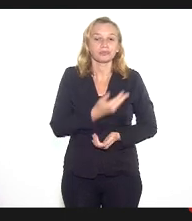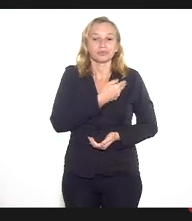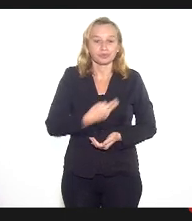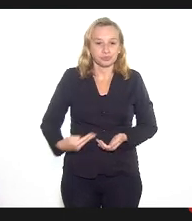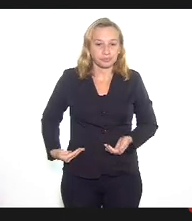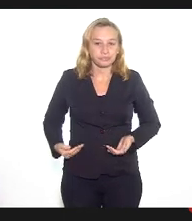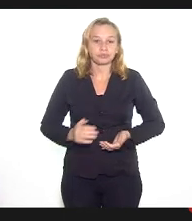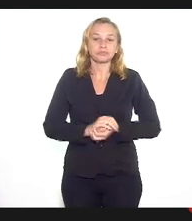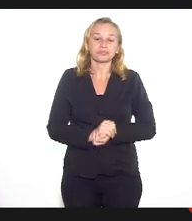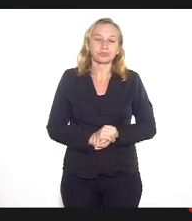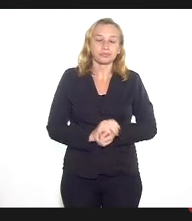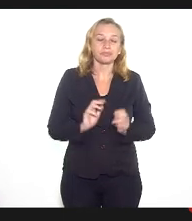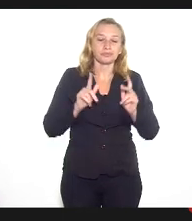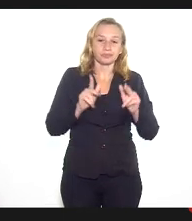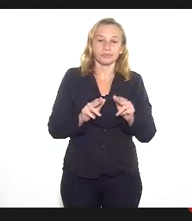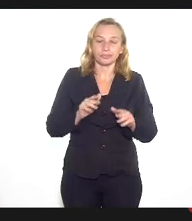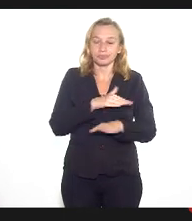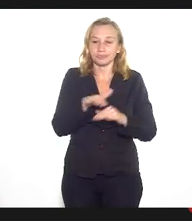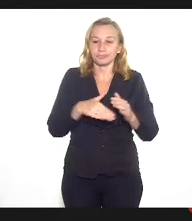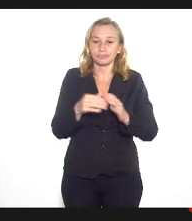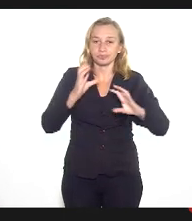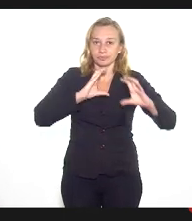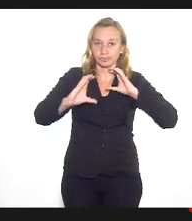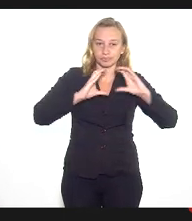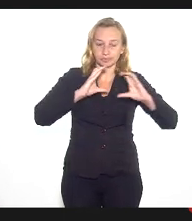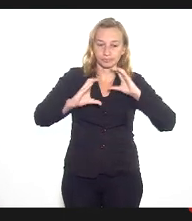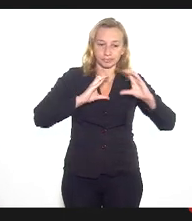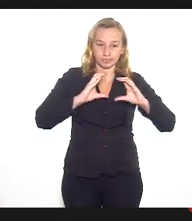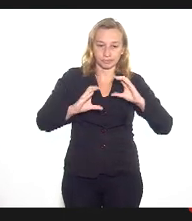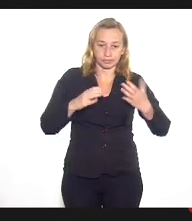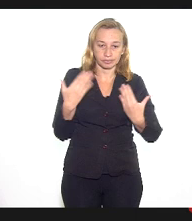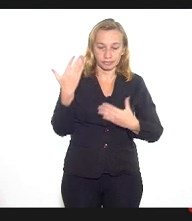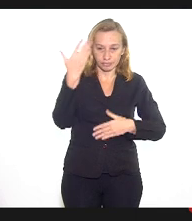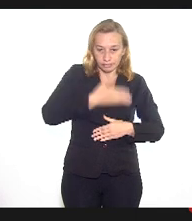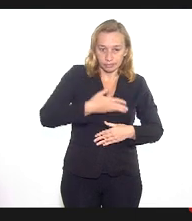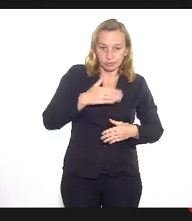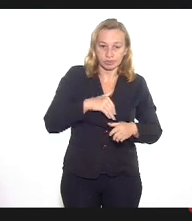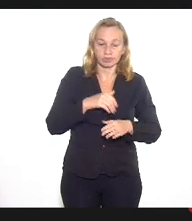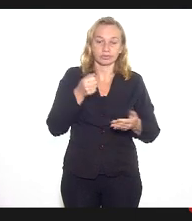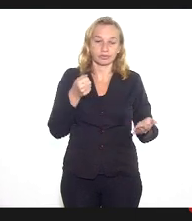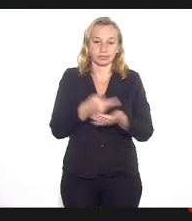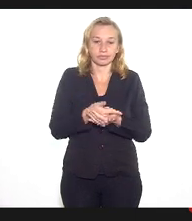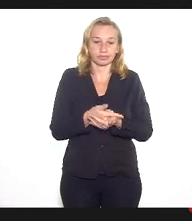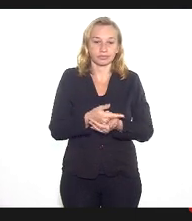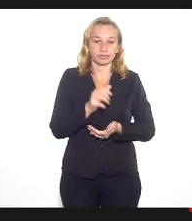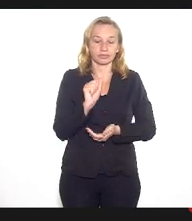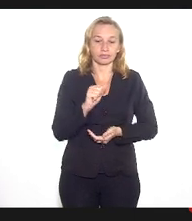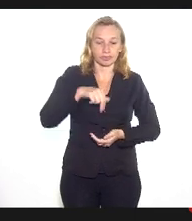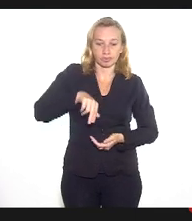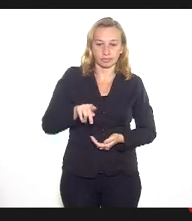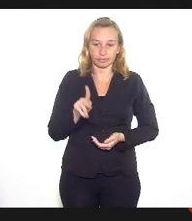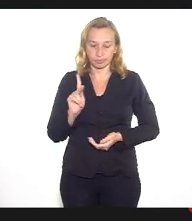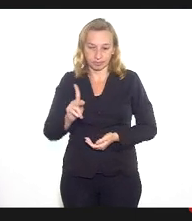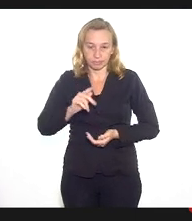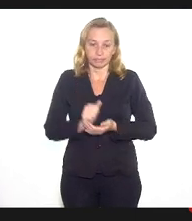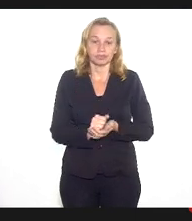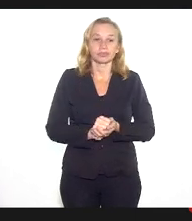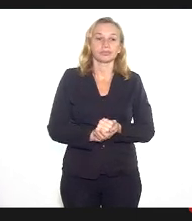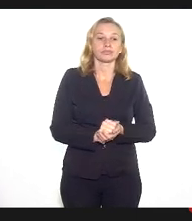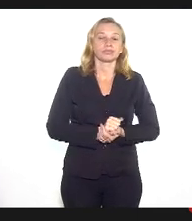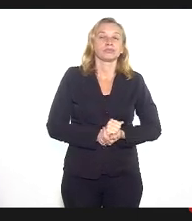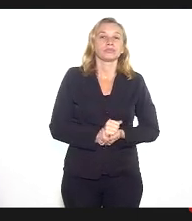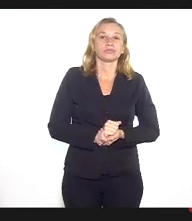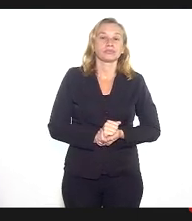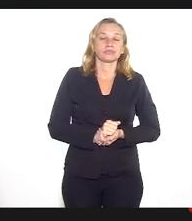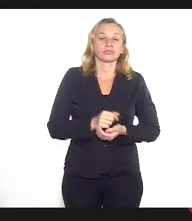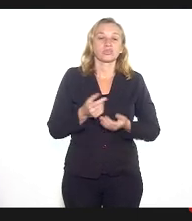governamental, assim como toda a comunicação e comprovação dos pagamentos perante a ANP. Os consorciados não operadores, eles